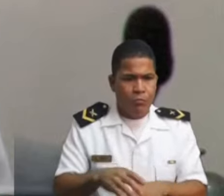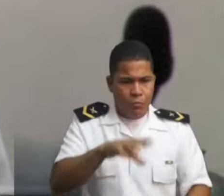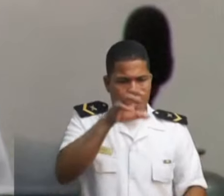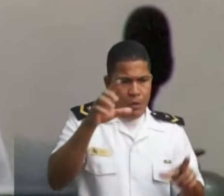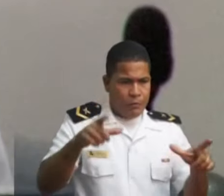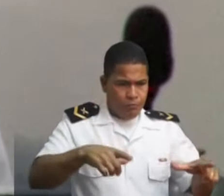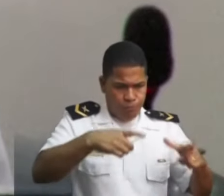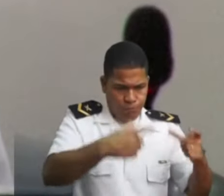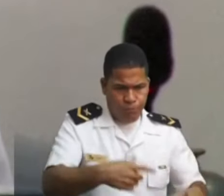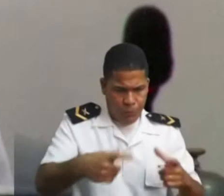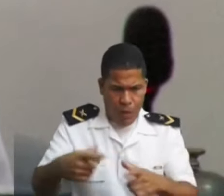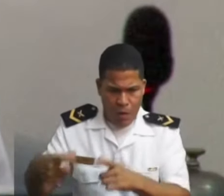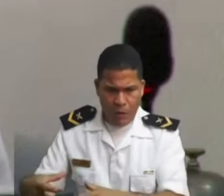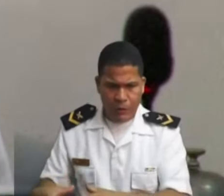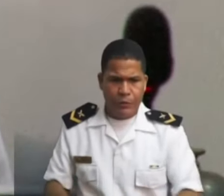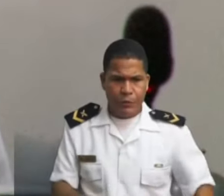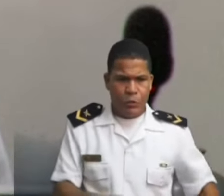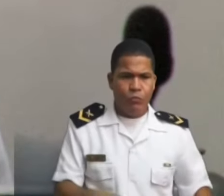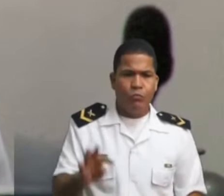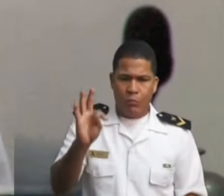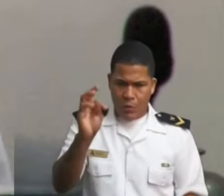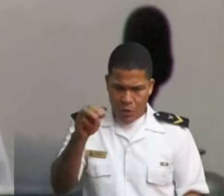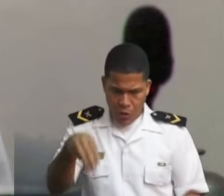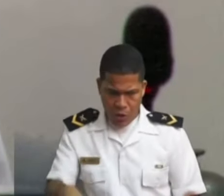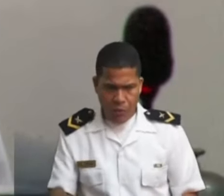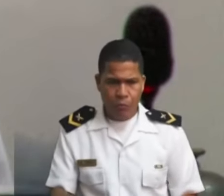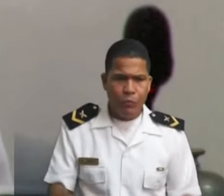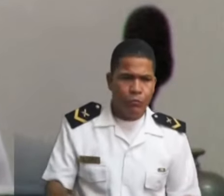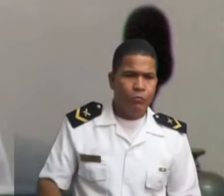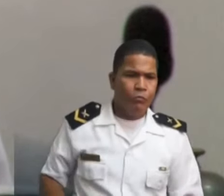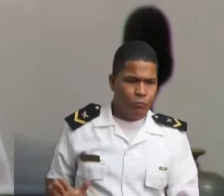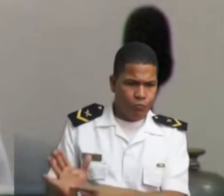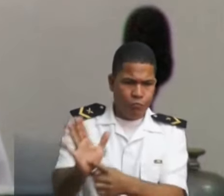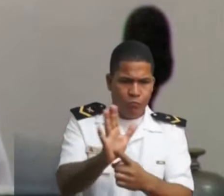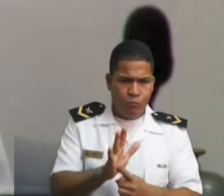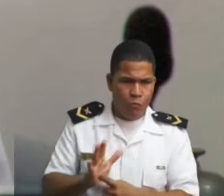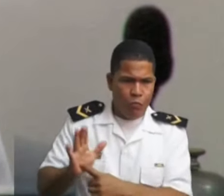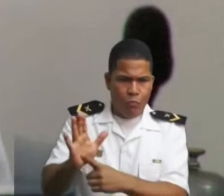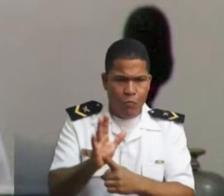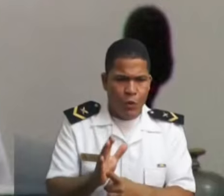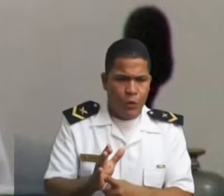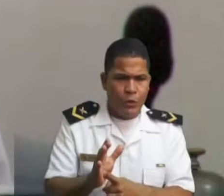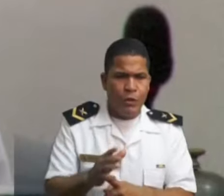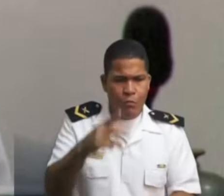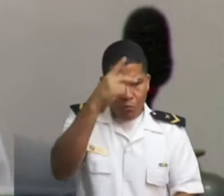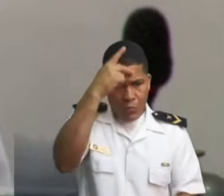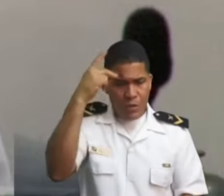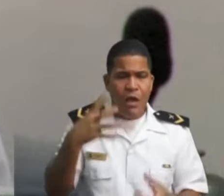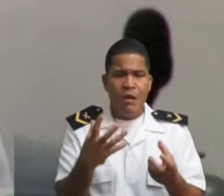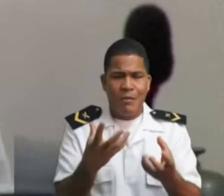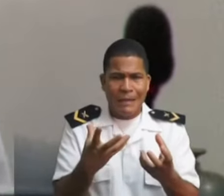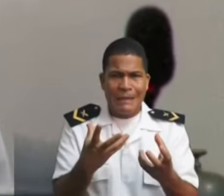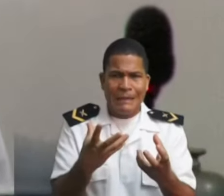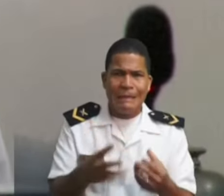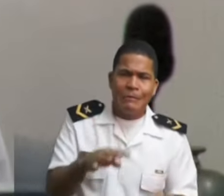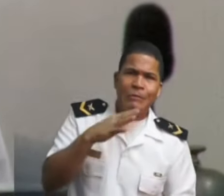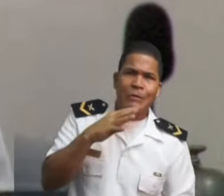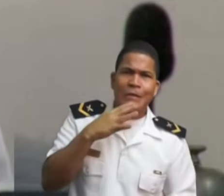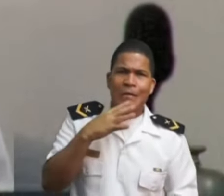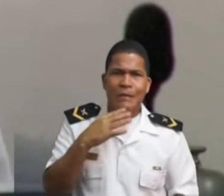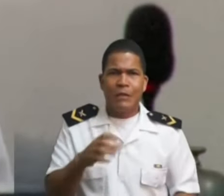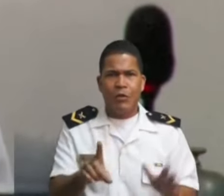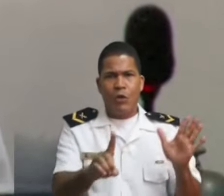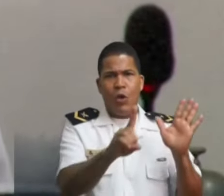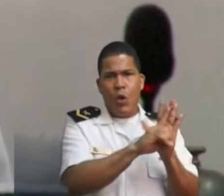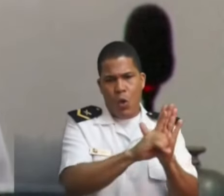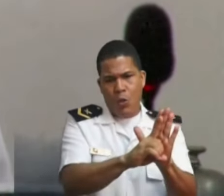jurisprudência que montam arcabouço inesgotável à disposição daqueles que clamam por conhecimento no âmbito do direito marítimo,